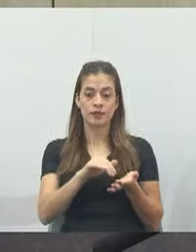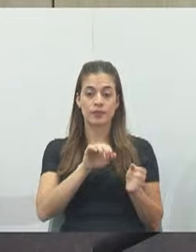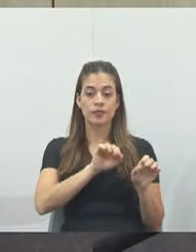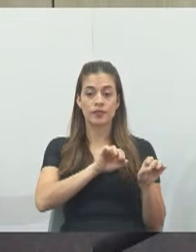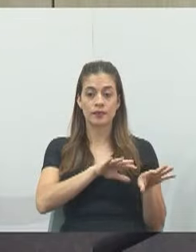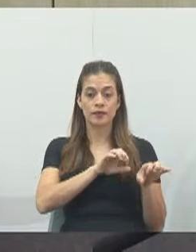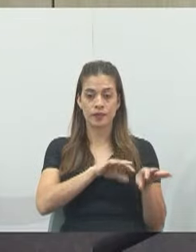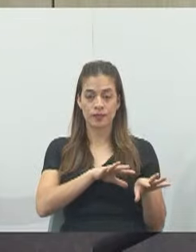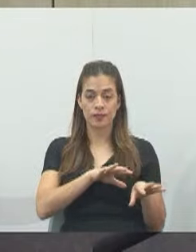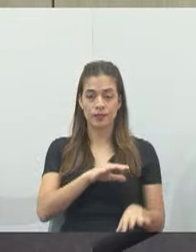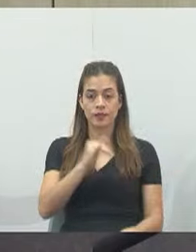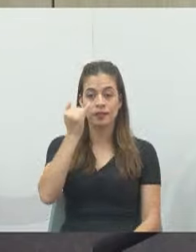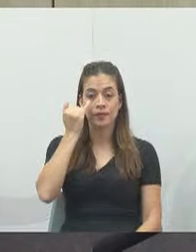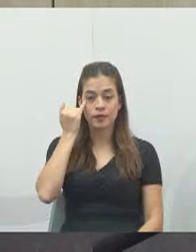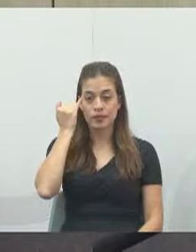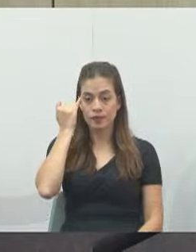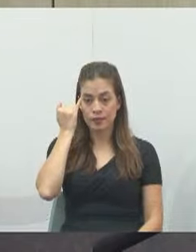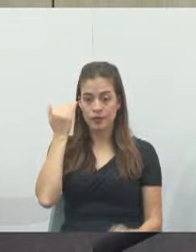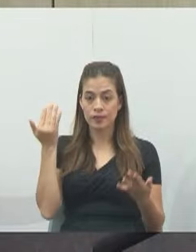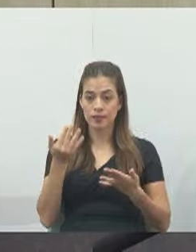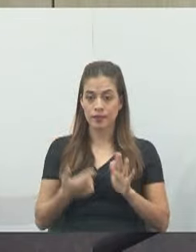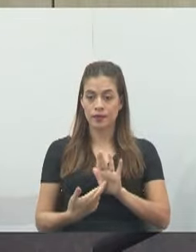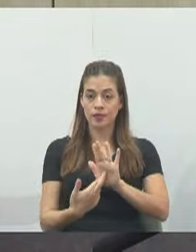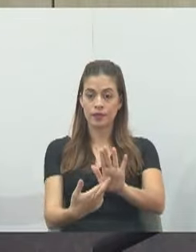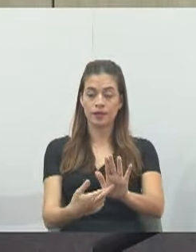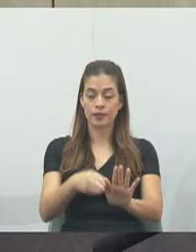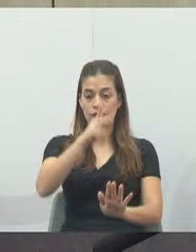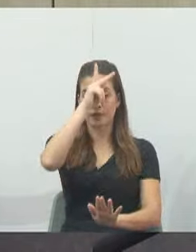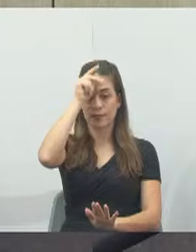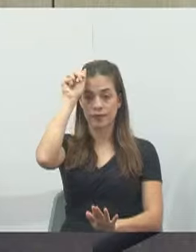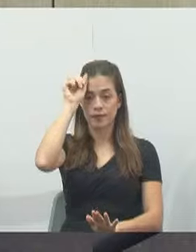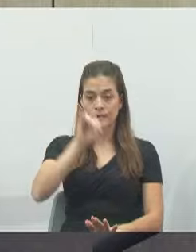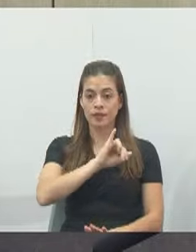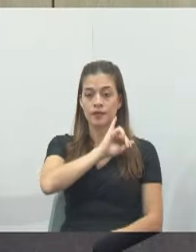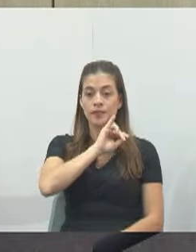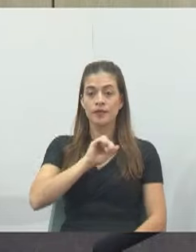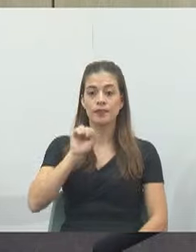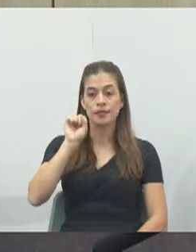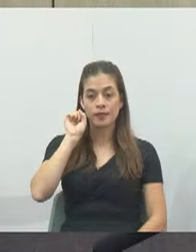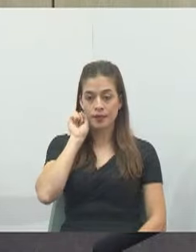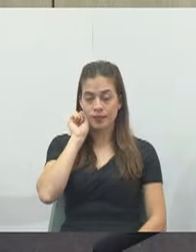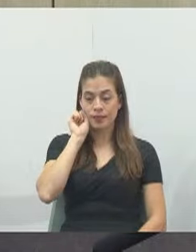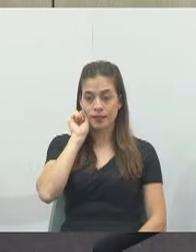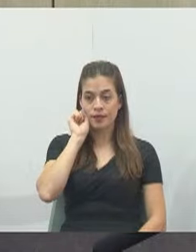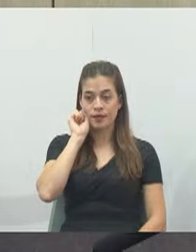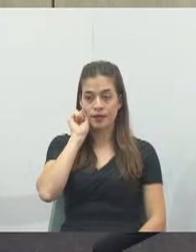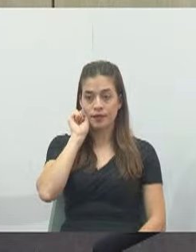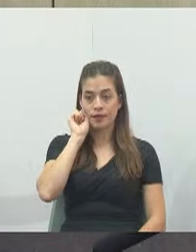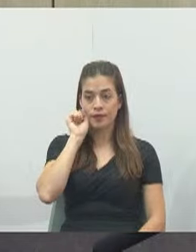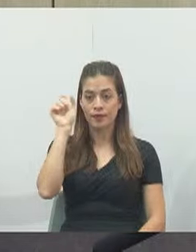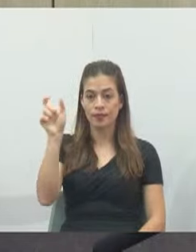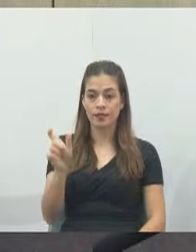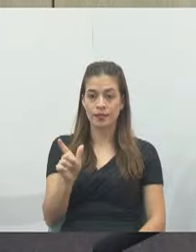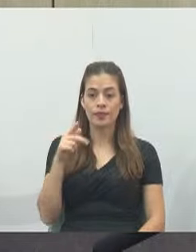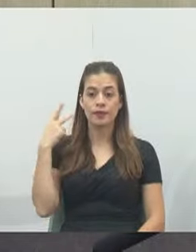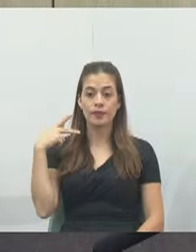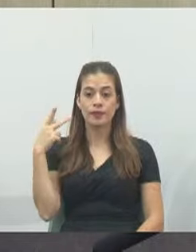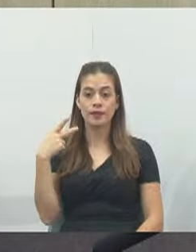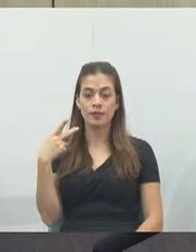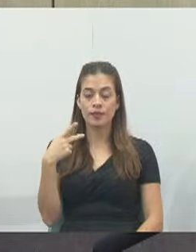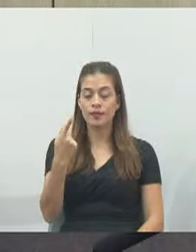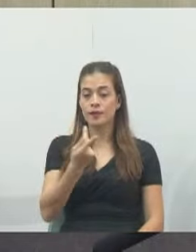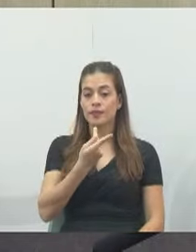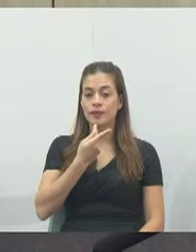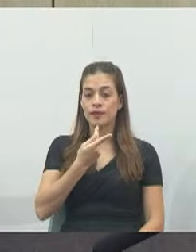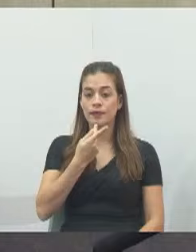de Educação, Maria Tereza Cirino, que hoje aqui representa o nosso prefeito, Isaías José de Santana. O nosso vereador Hernani